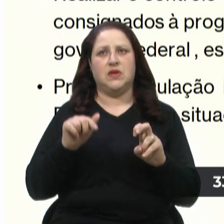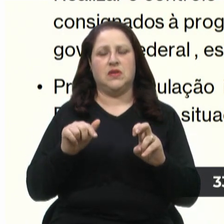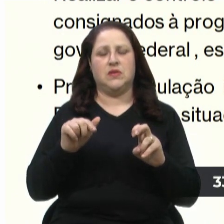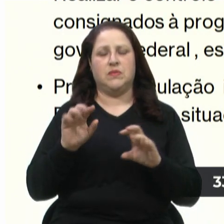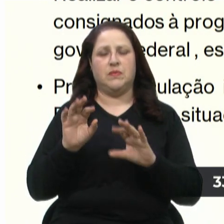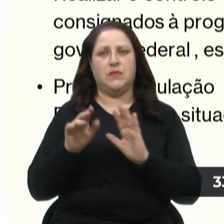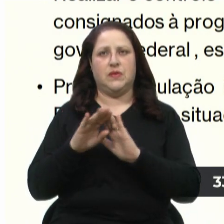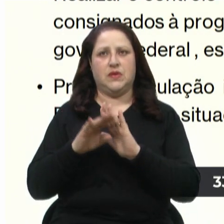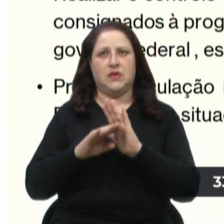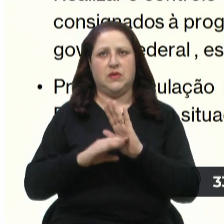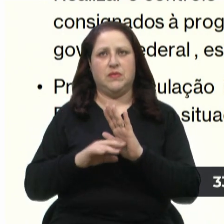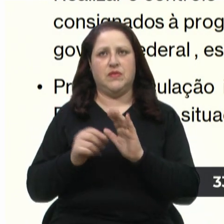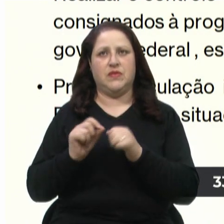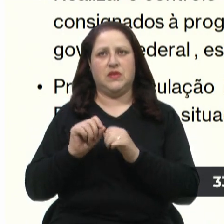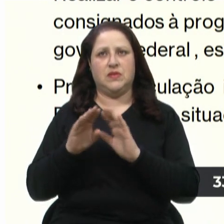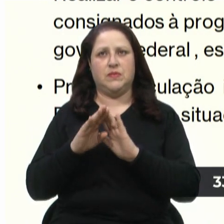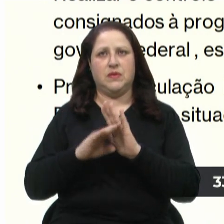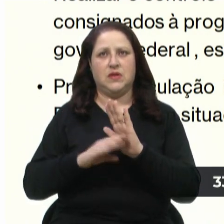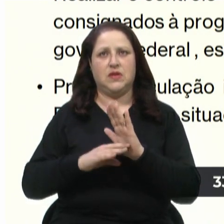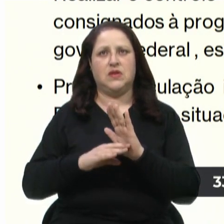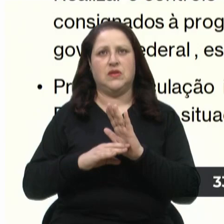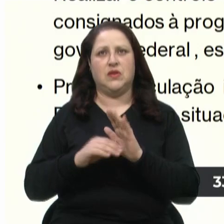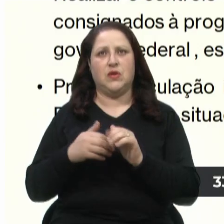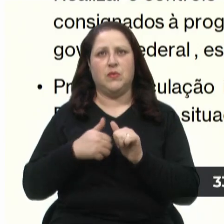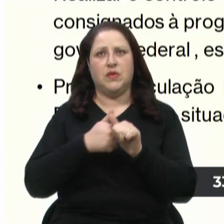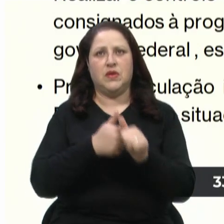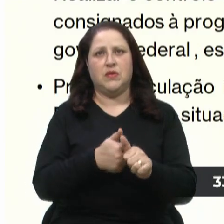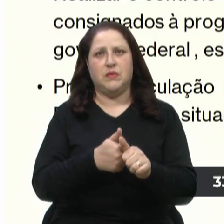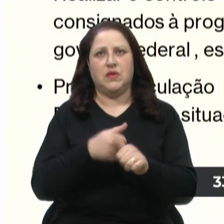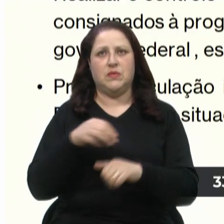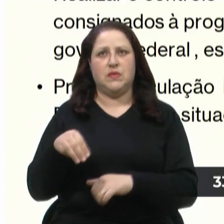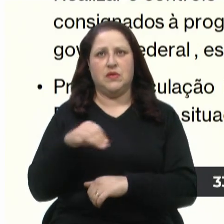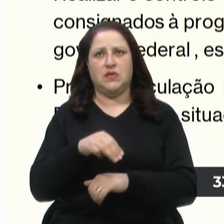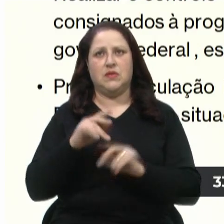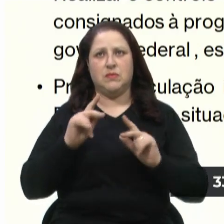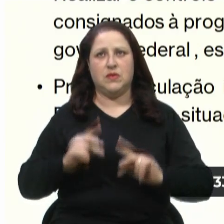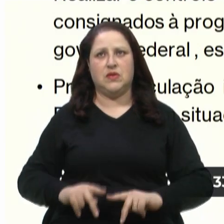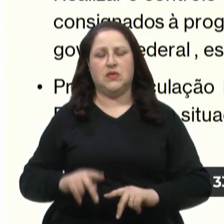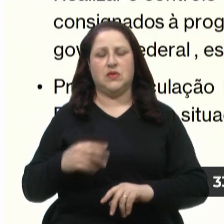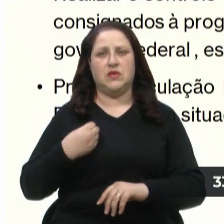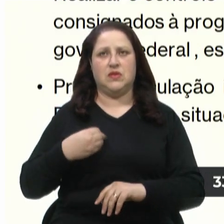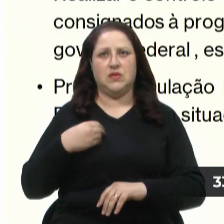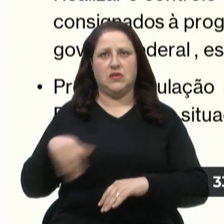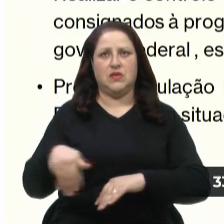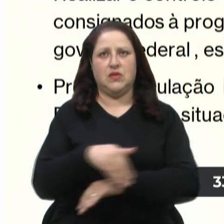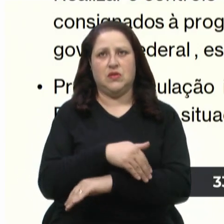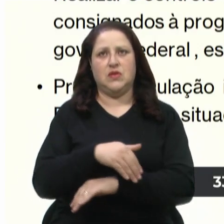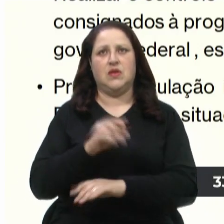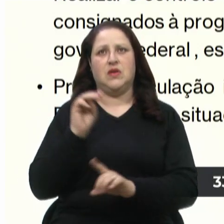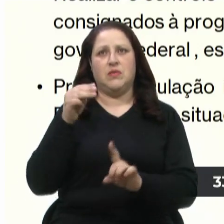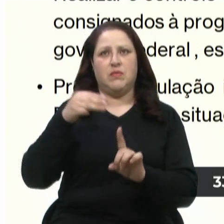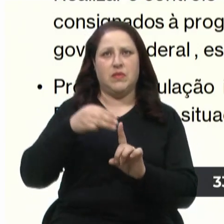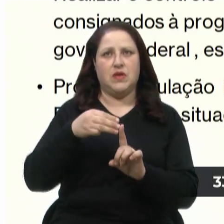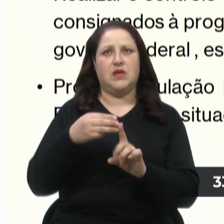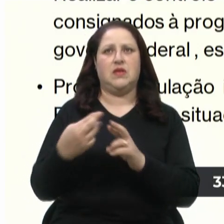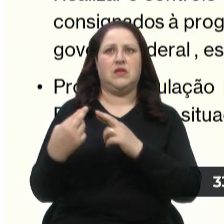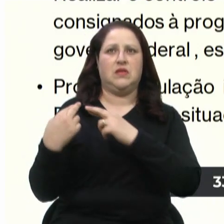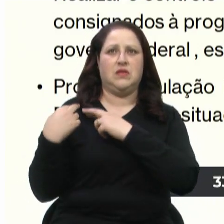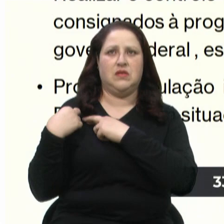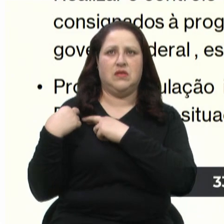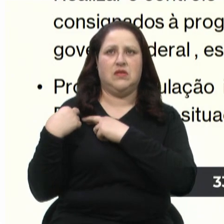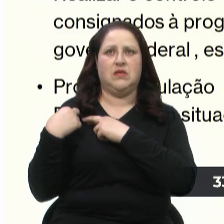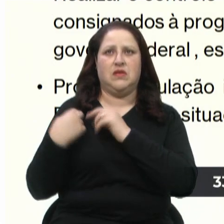de acompanhamento, monitoramento da população em situação de rua, especialmente quanto metas,